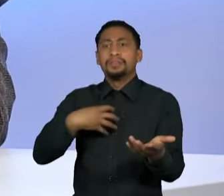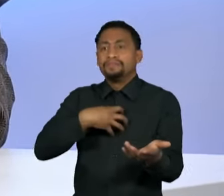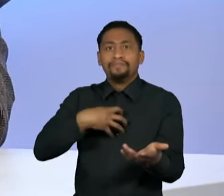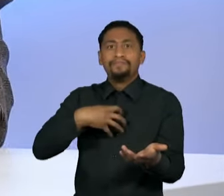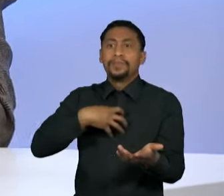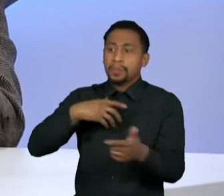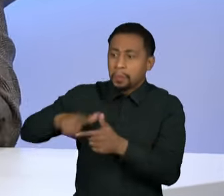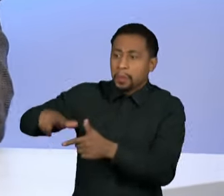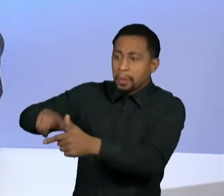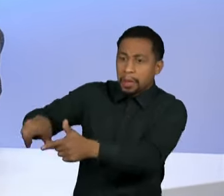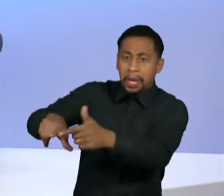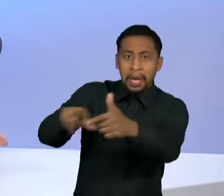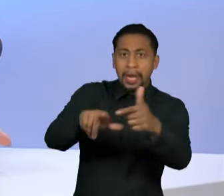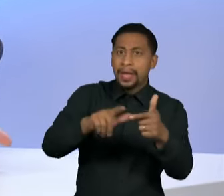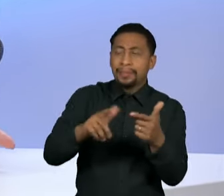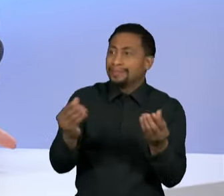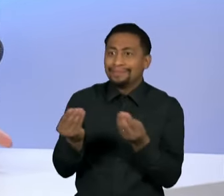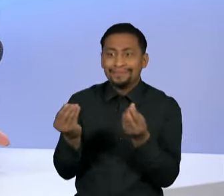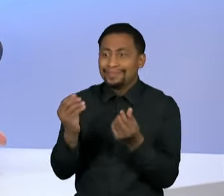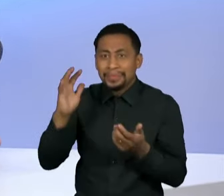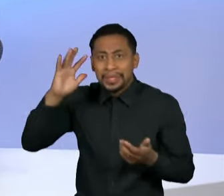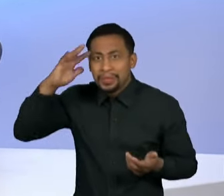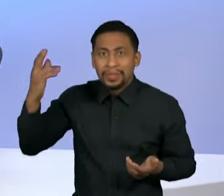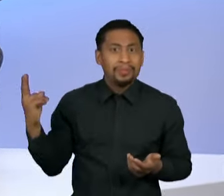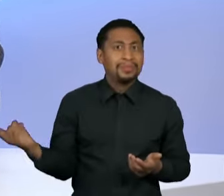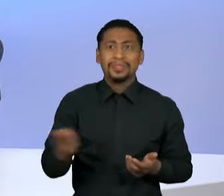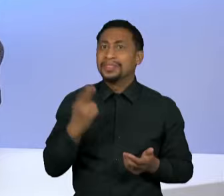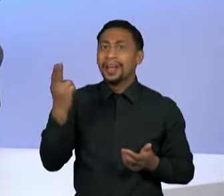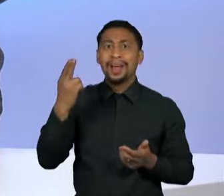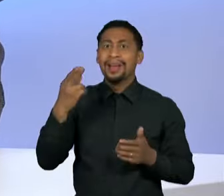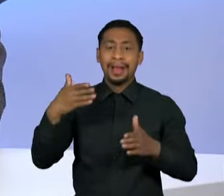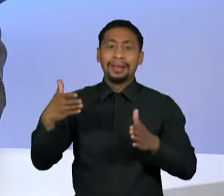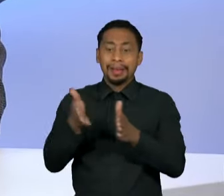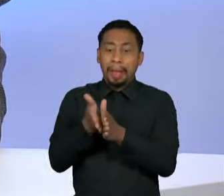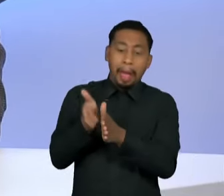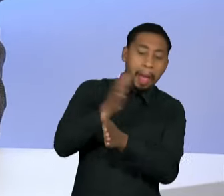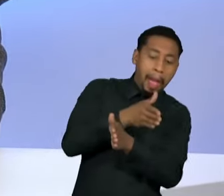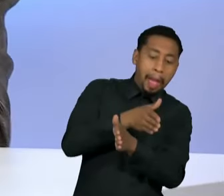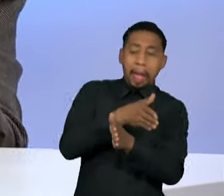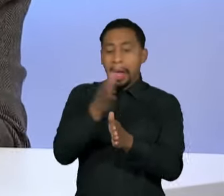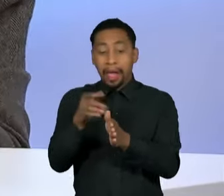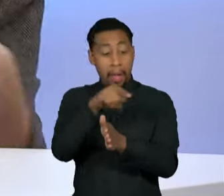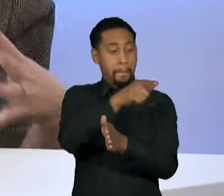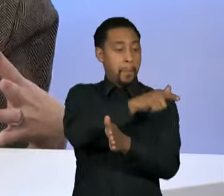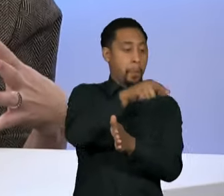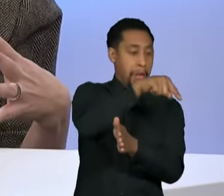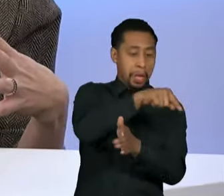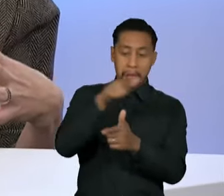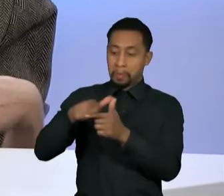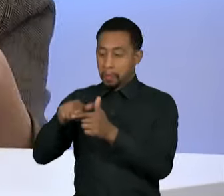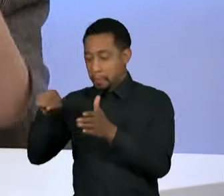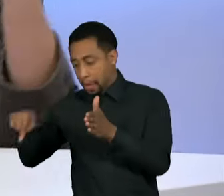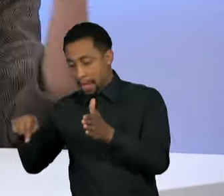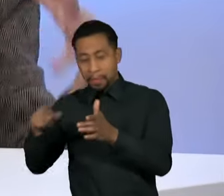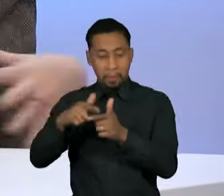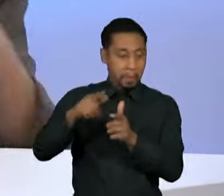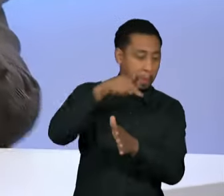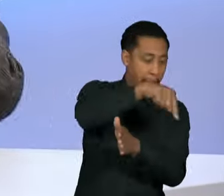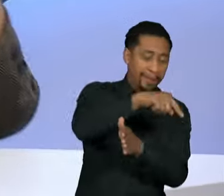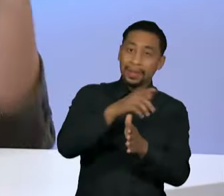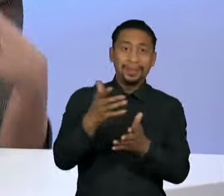os problemas, porque os problemas já não têm mais fronteiras. As tecnologias políticas que a gente construiu até hoje,